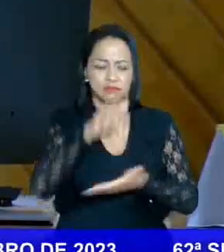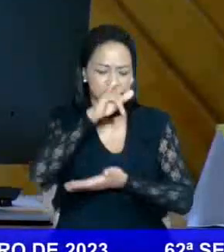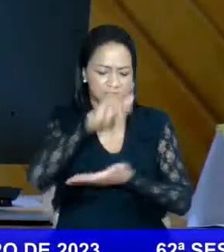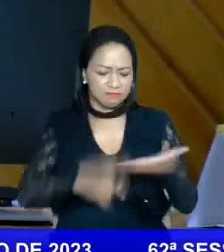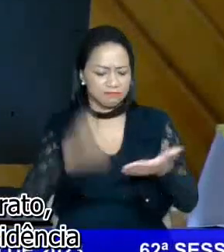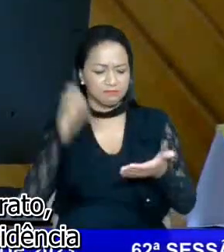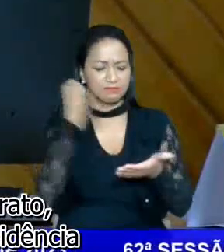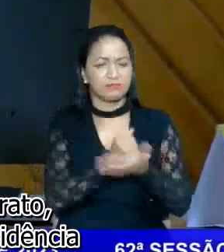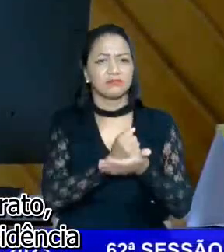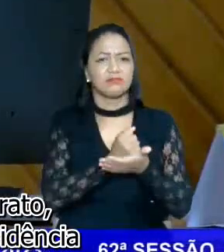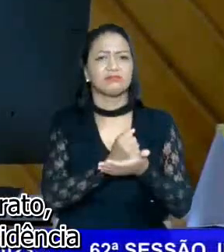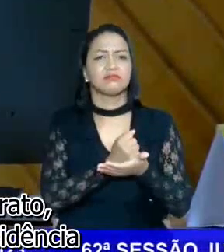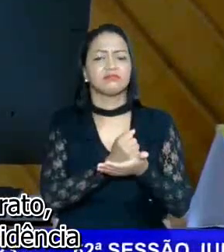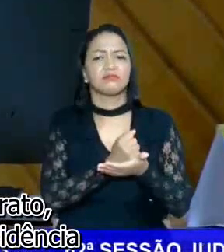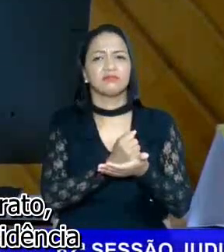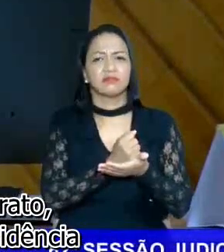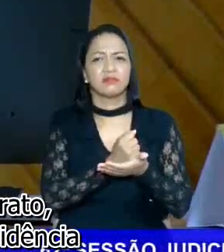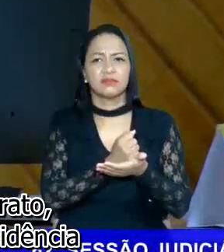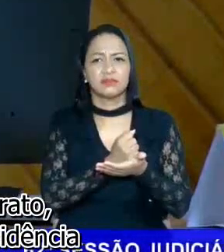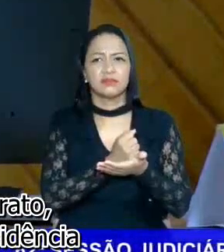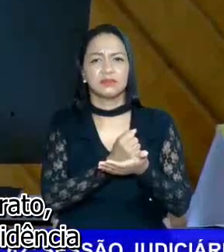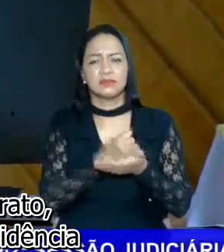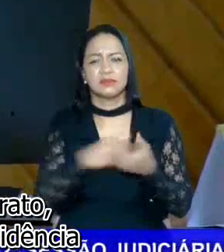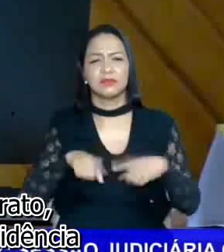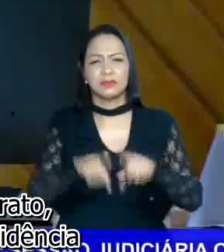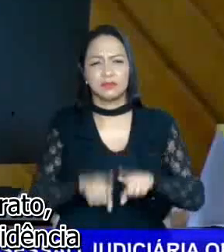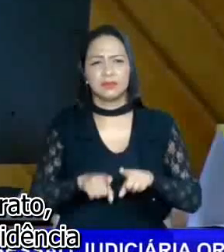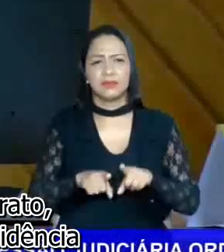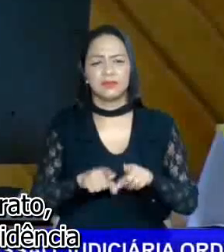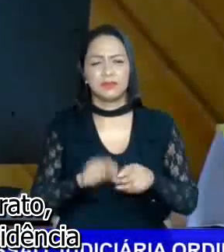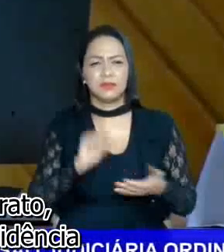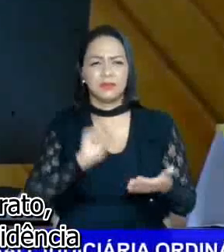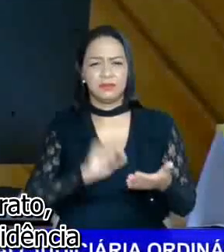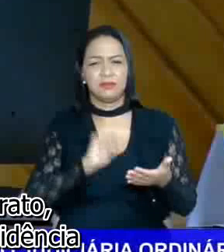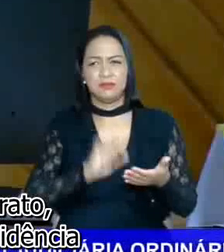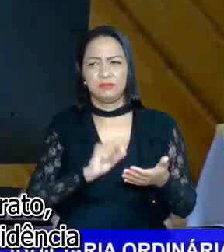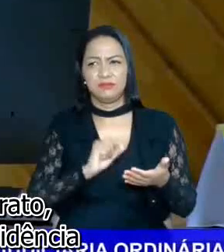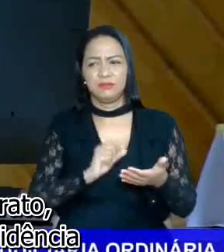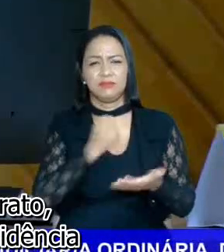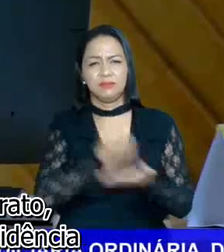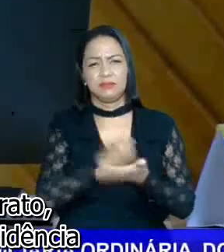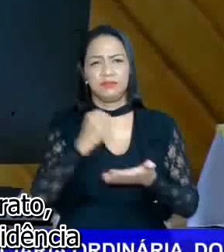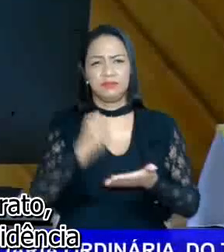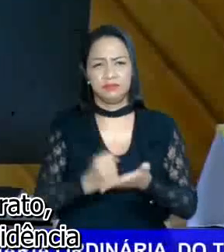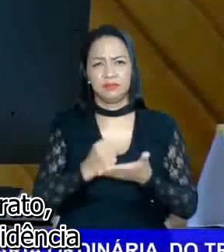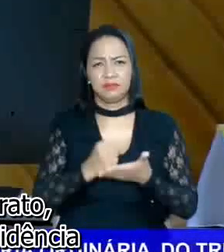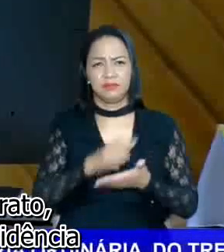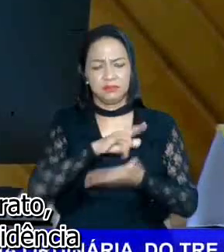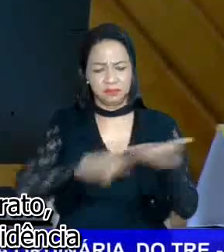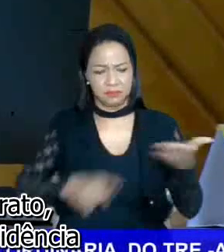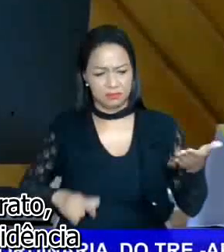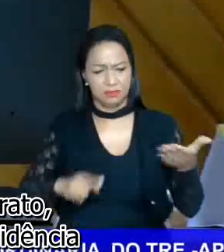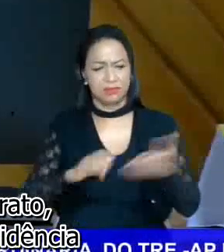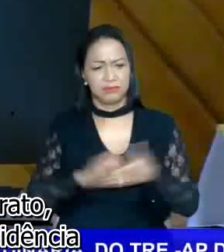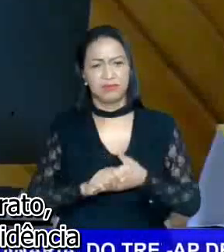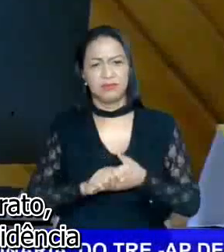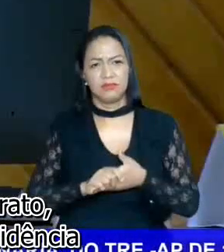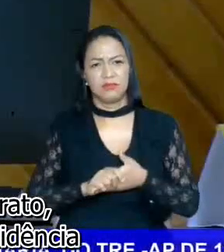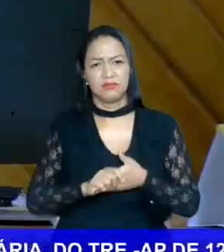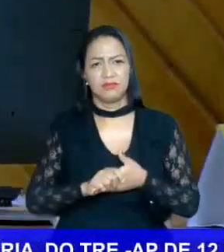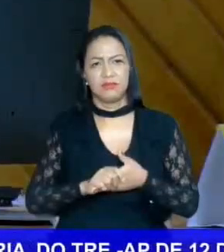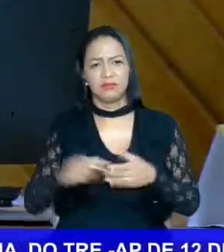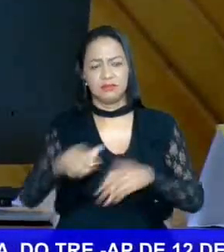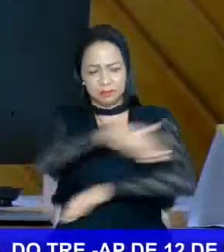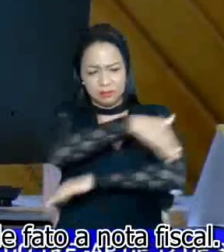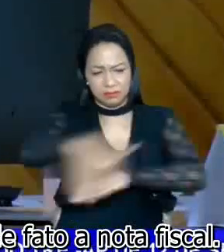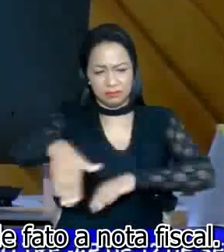fiscal. Então, ele juntou aqui um instrumento de contrato, documento de identificação, comprovante de